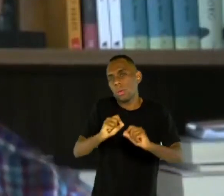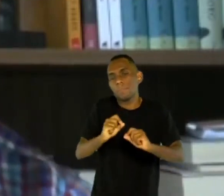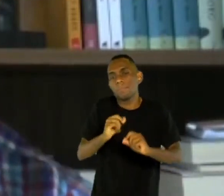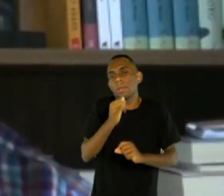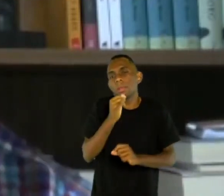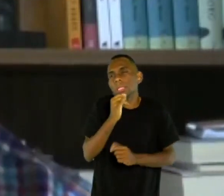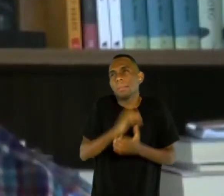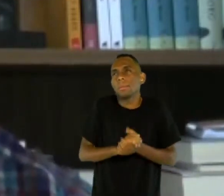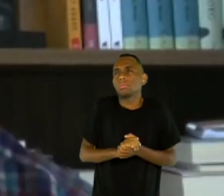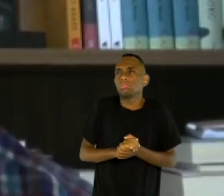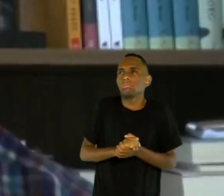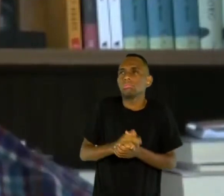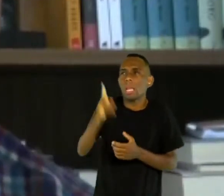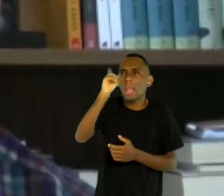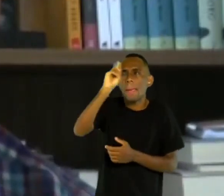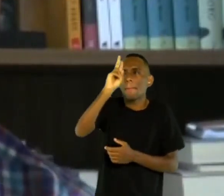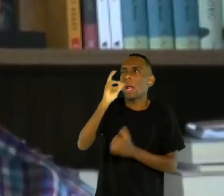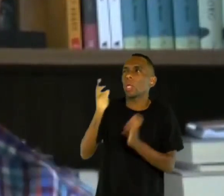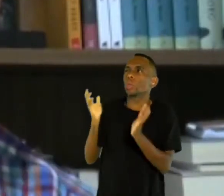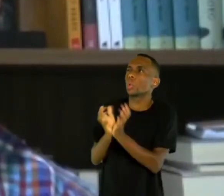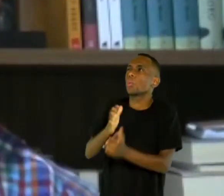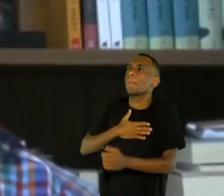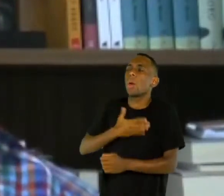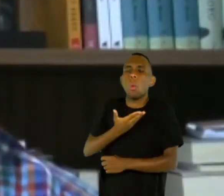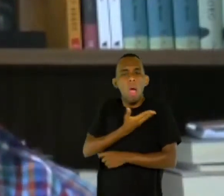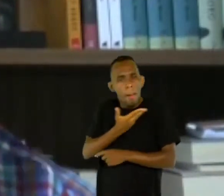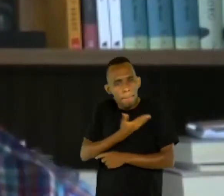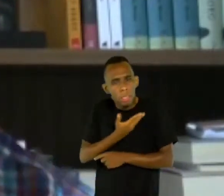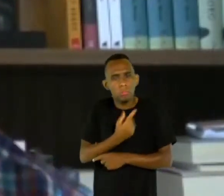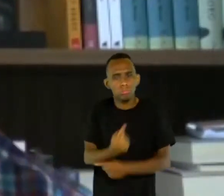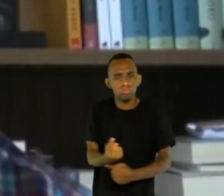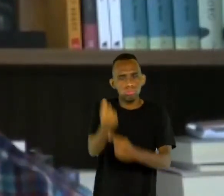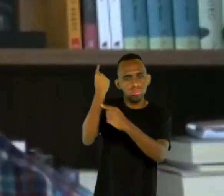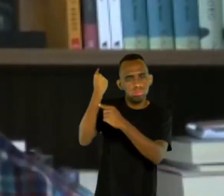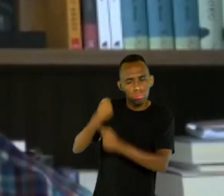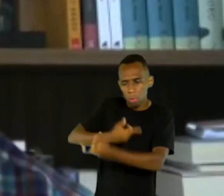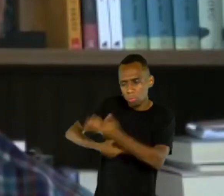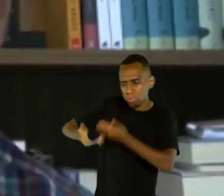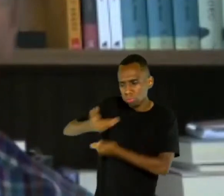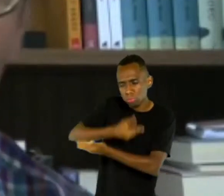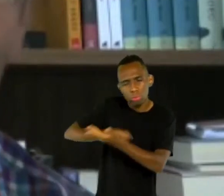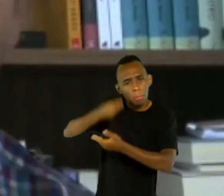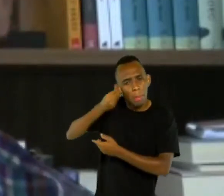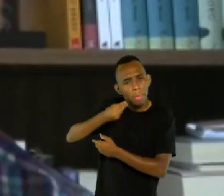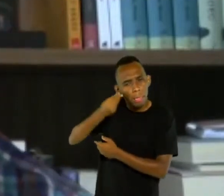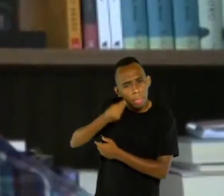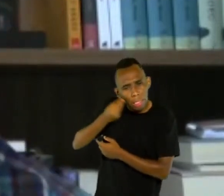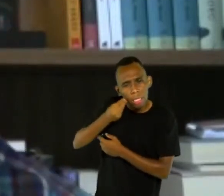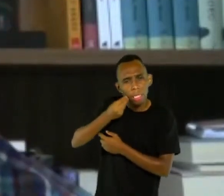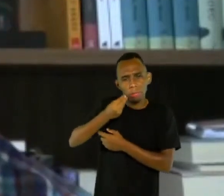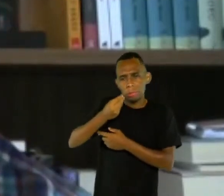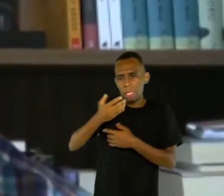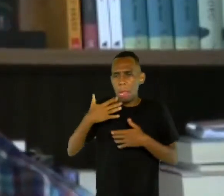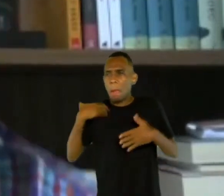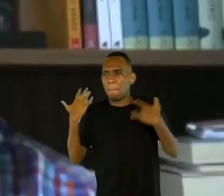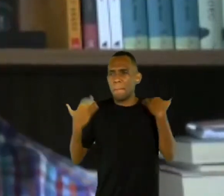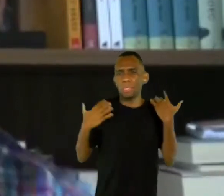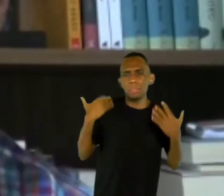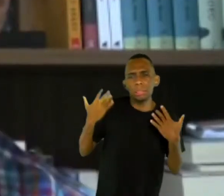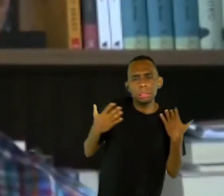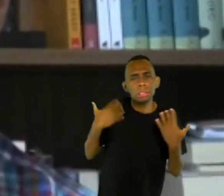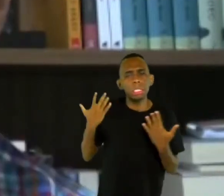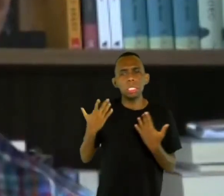meus amigos, antigos amigos, com quem eu compartilhava aventuras, vida,